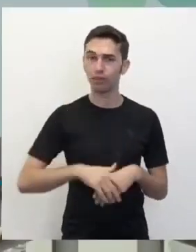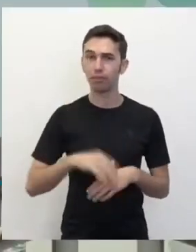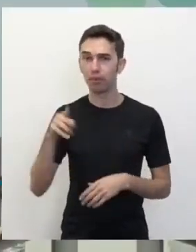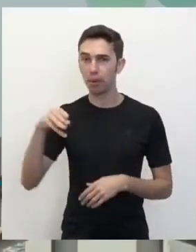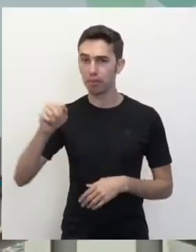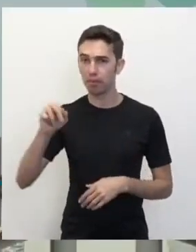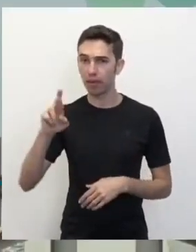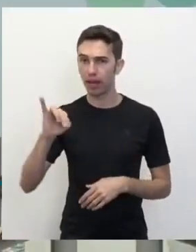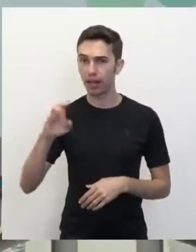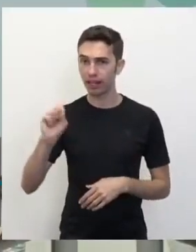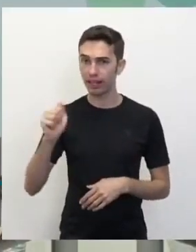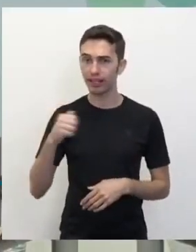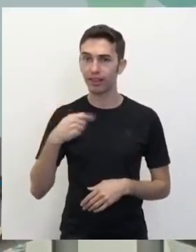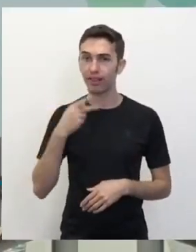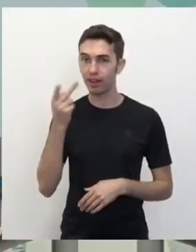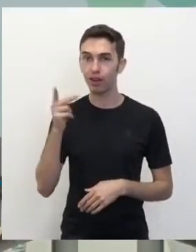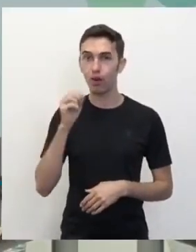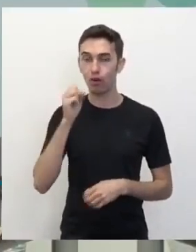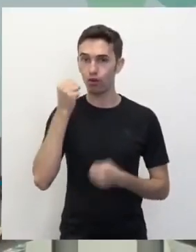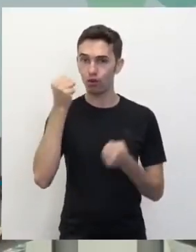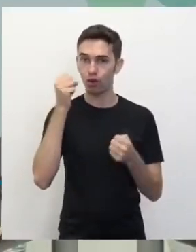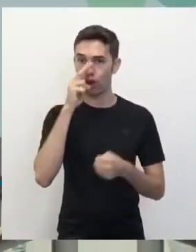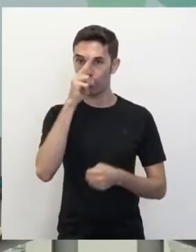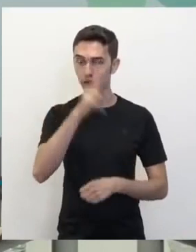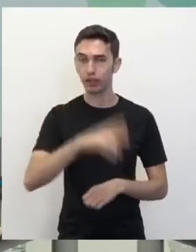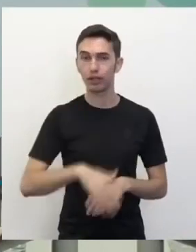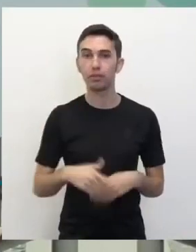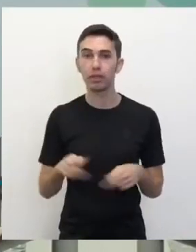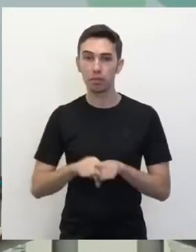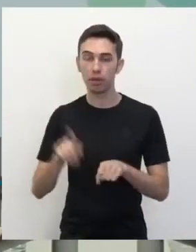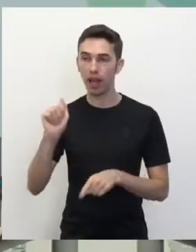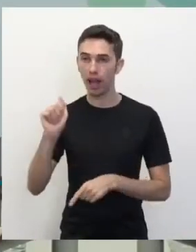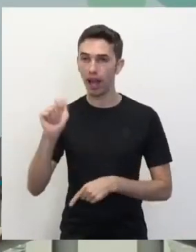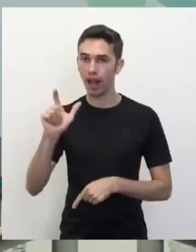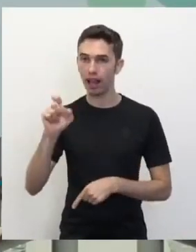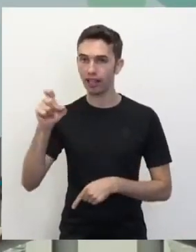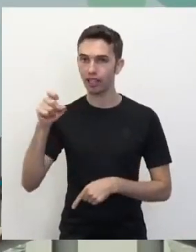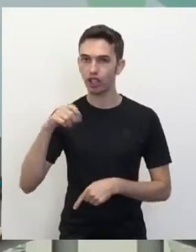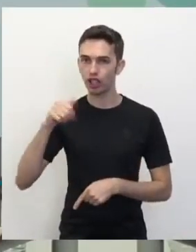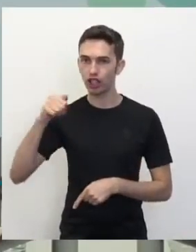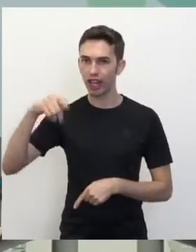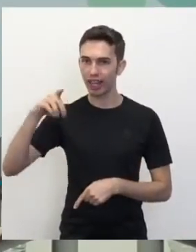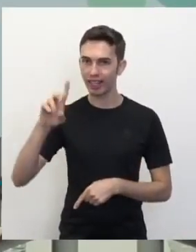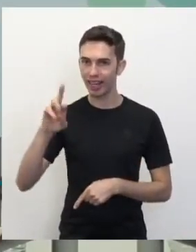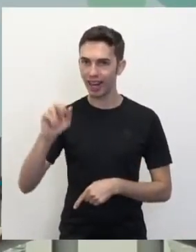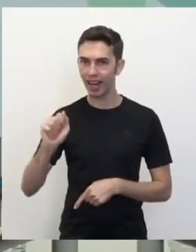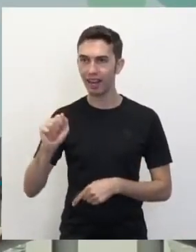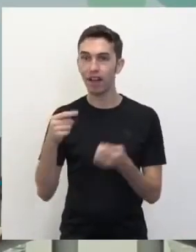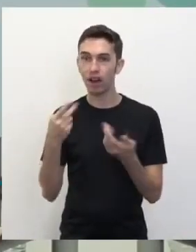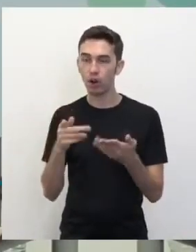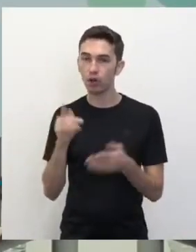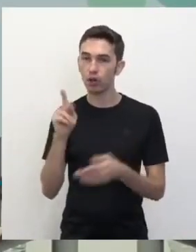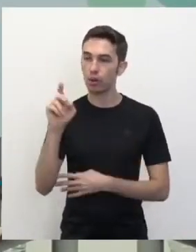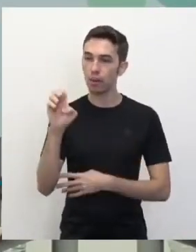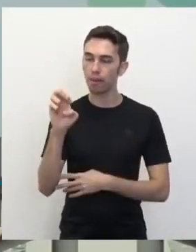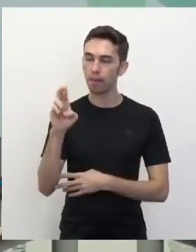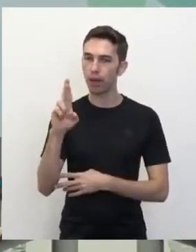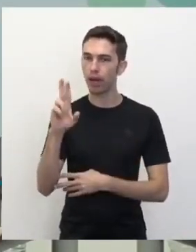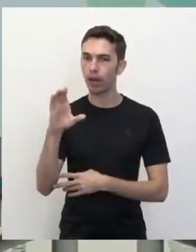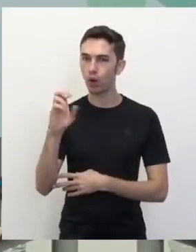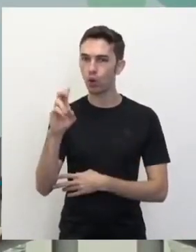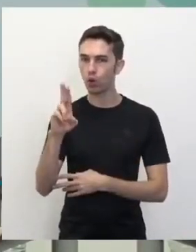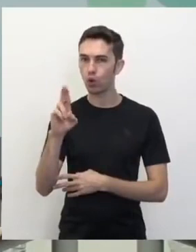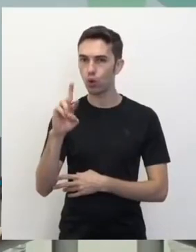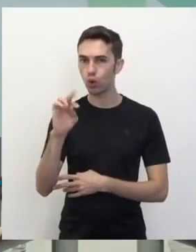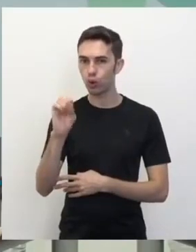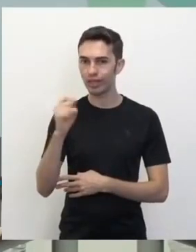Marisa colocando forte. Encontrei a professora Alexandra, colocou o seguinte, da percussão, falando que tem muito a ver também